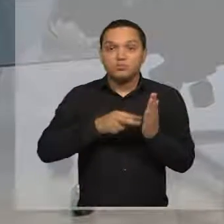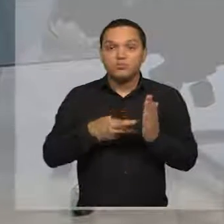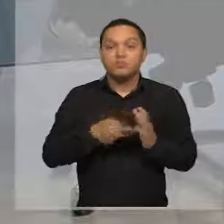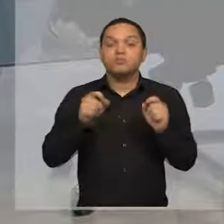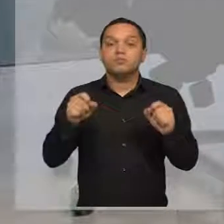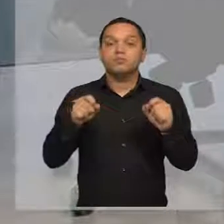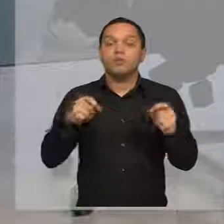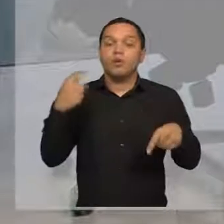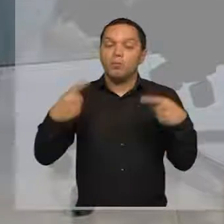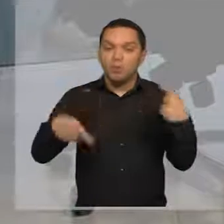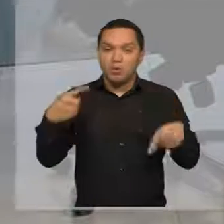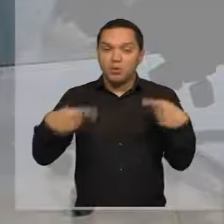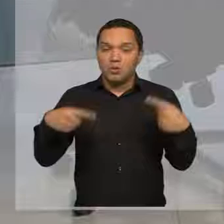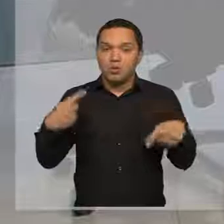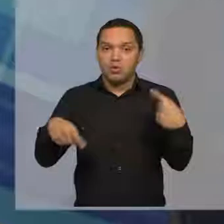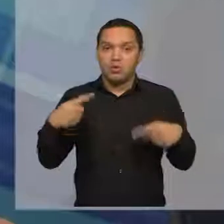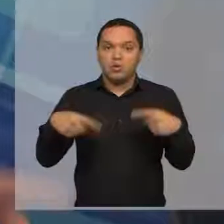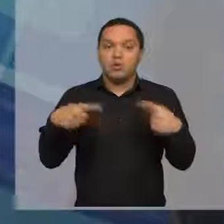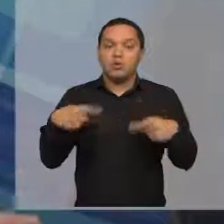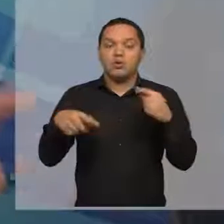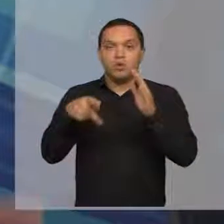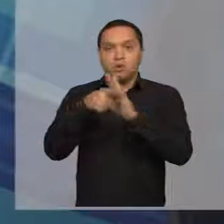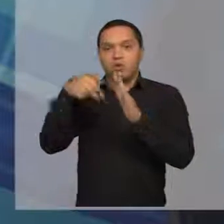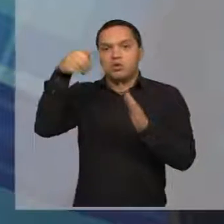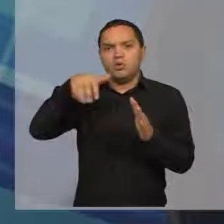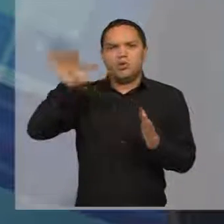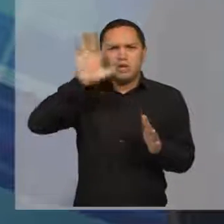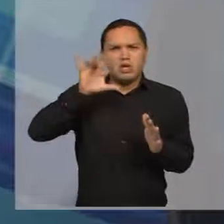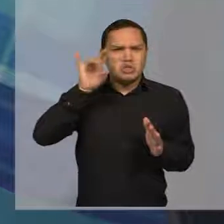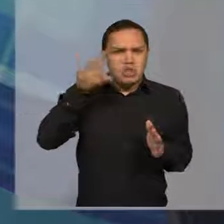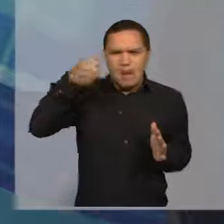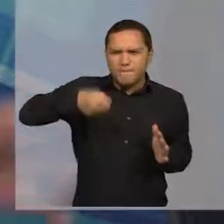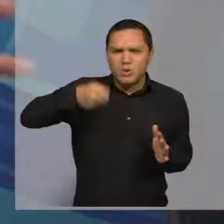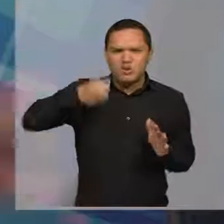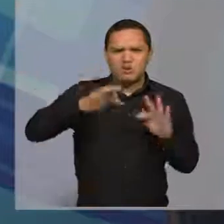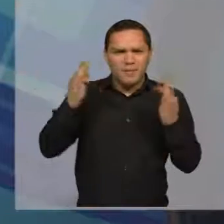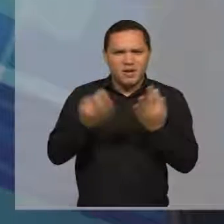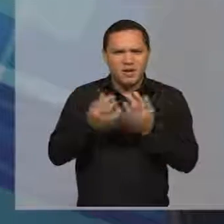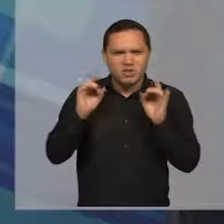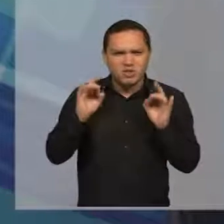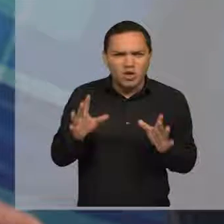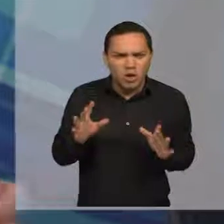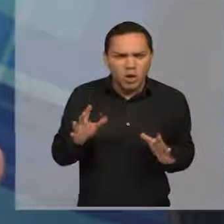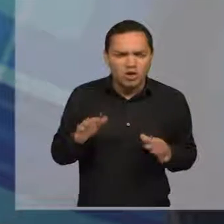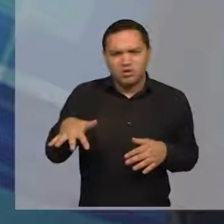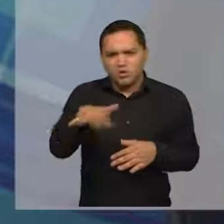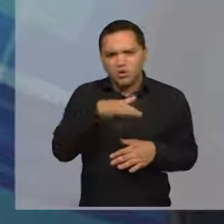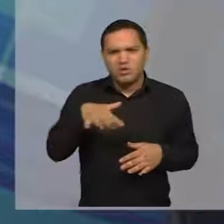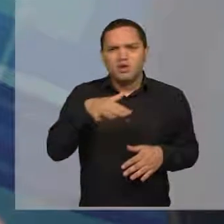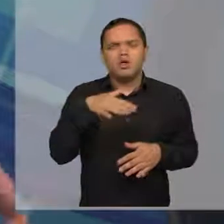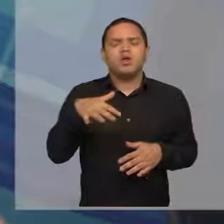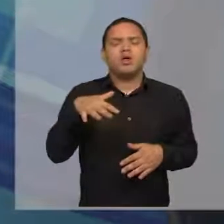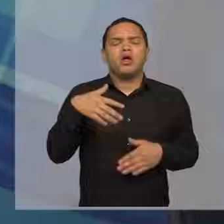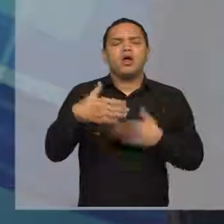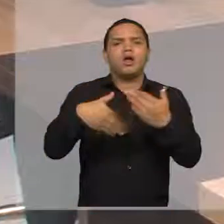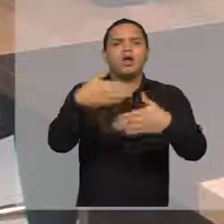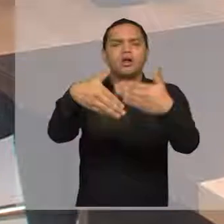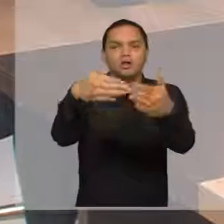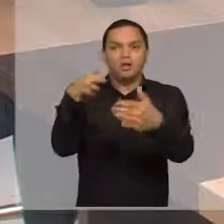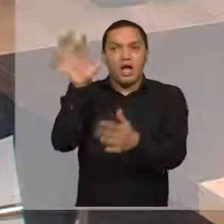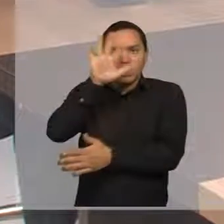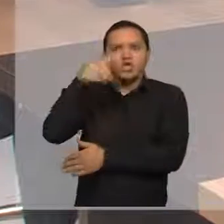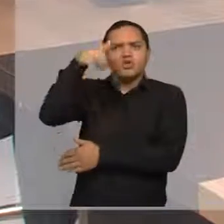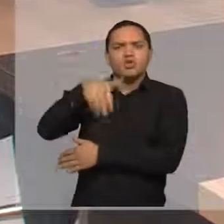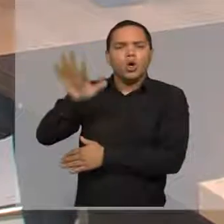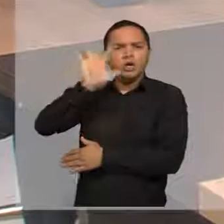uma política de governo? Não, porque essa região ela é muito mais do que isso. Desenvolvimento regional, não por acaso, estão nessa